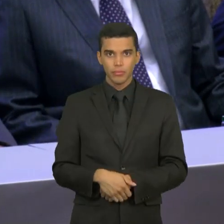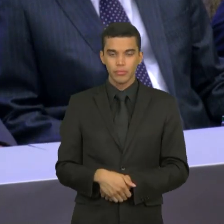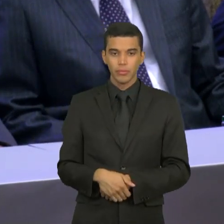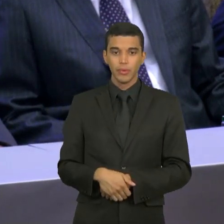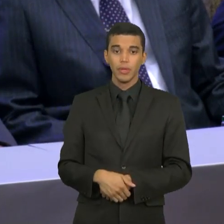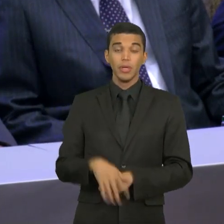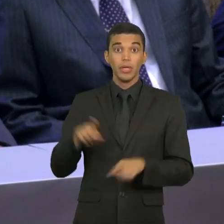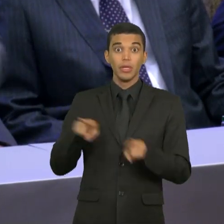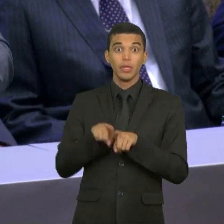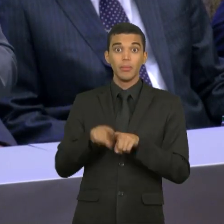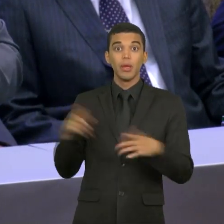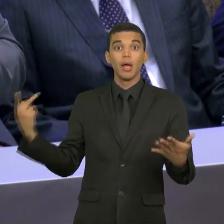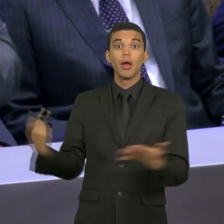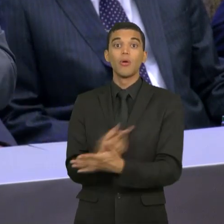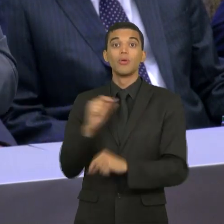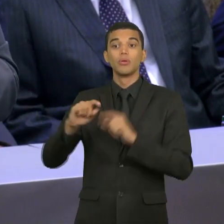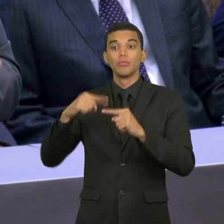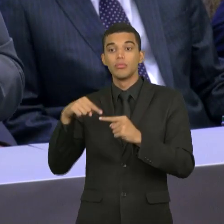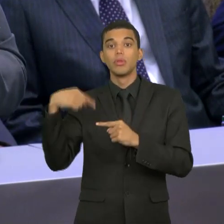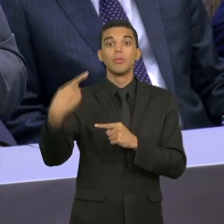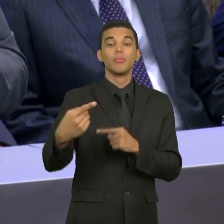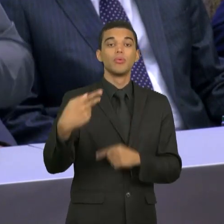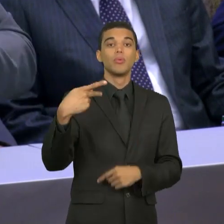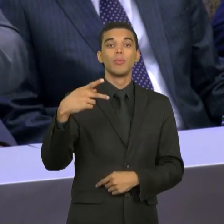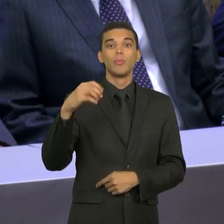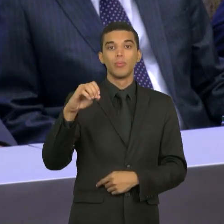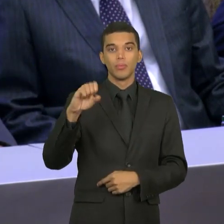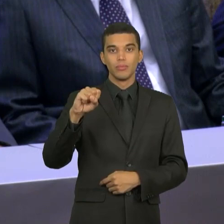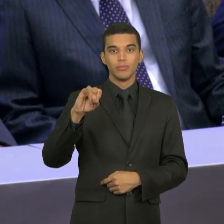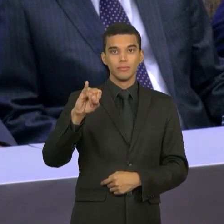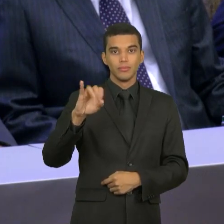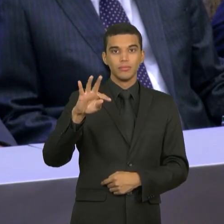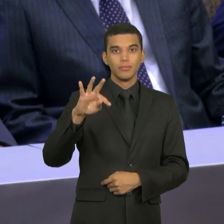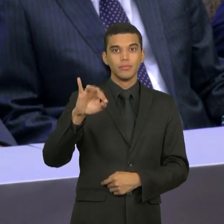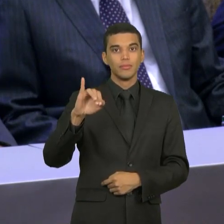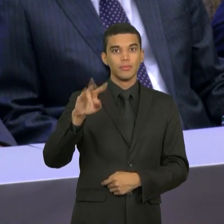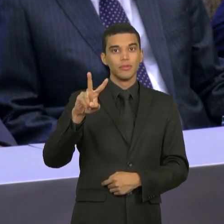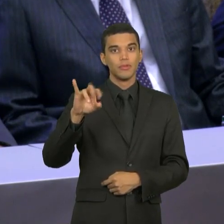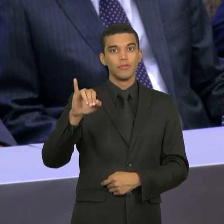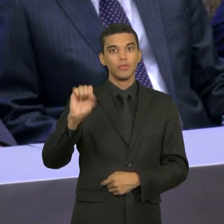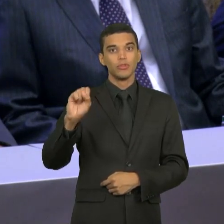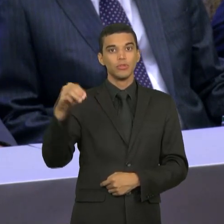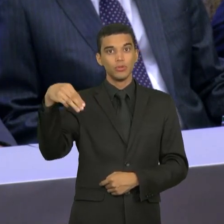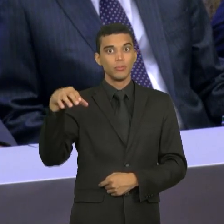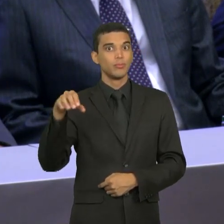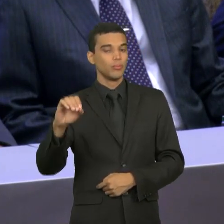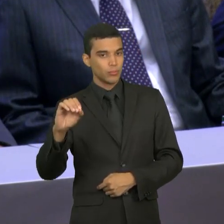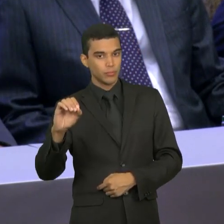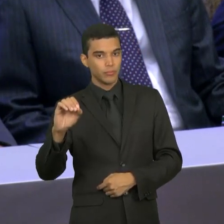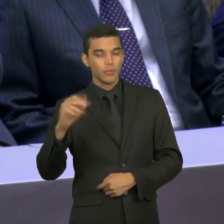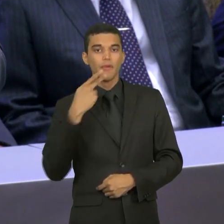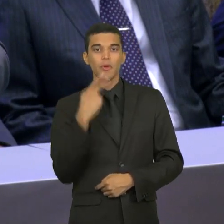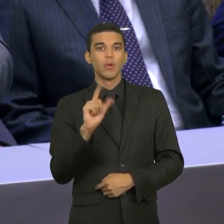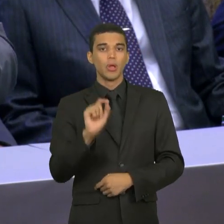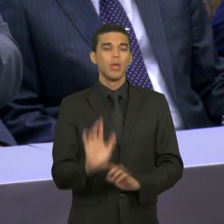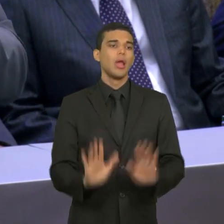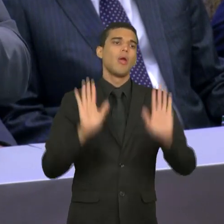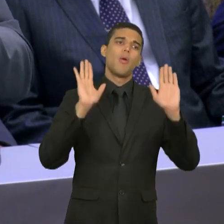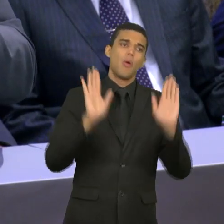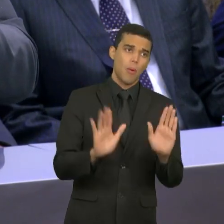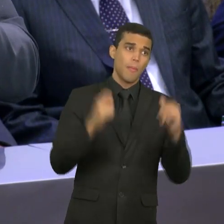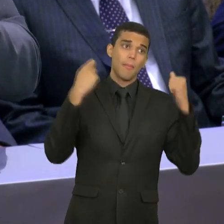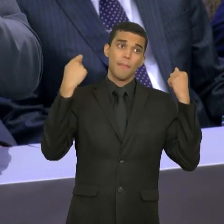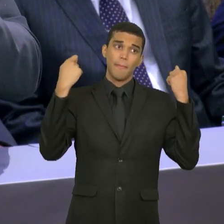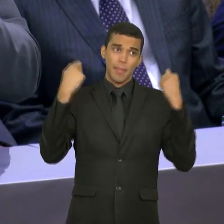positivismo que é a radicalização do Iluminismo ou seja só vale o que fosse cientificamente comprovado